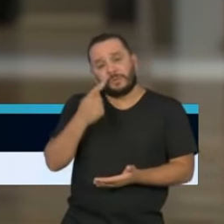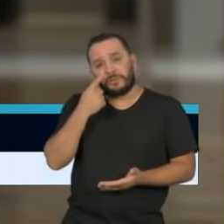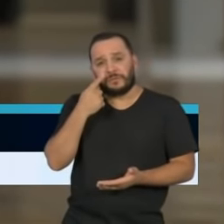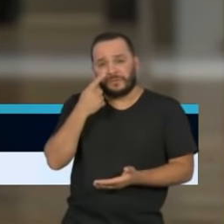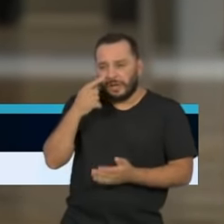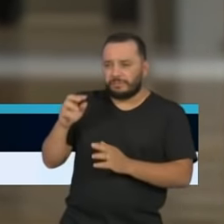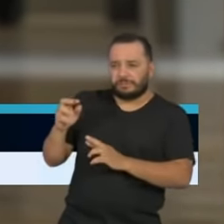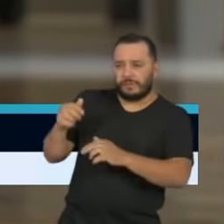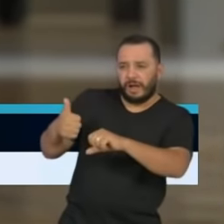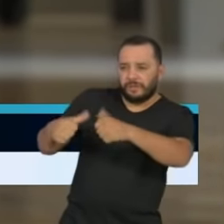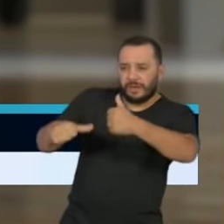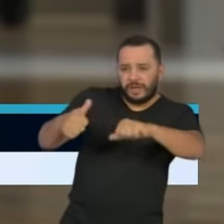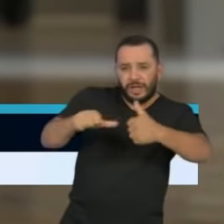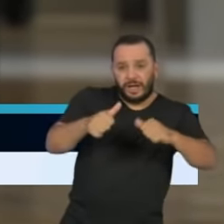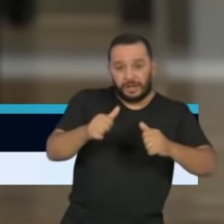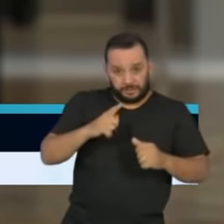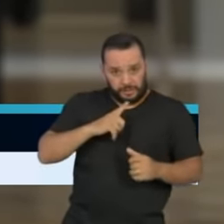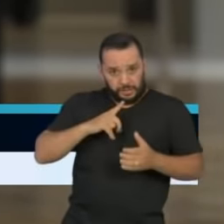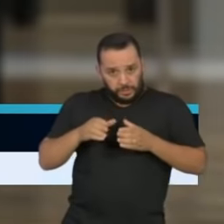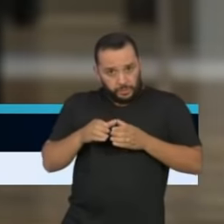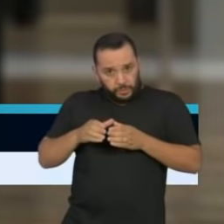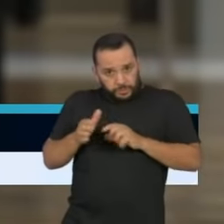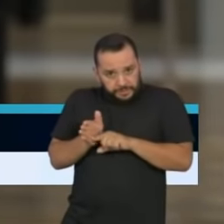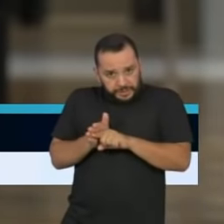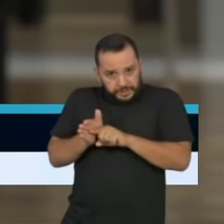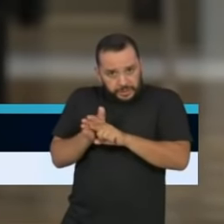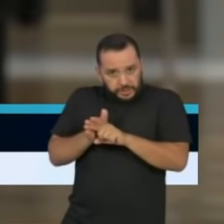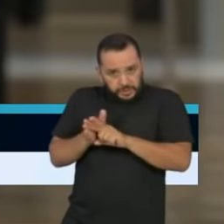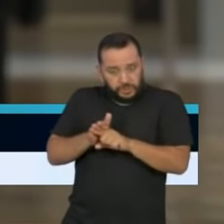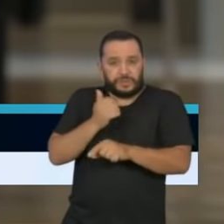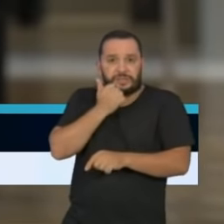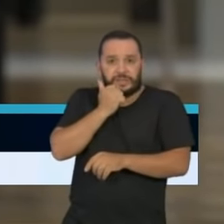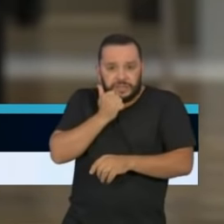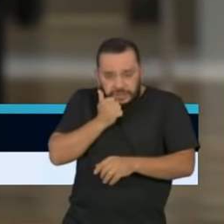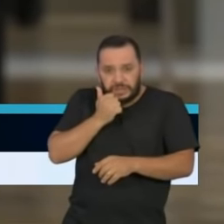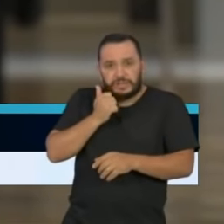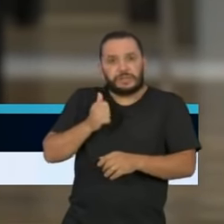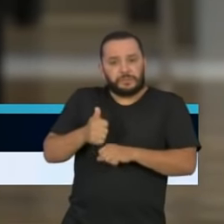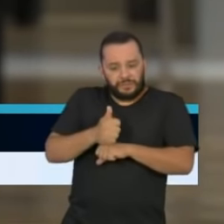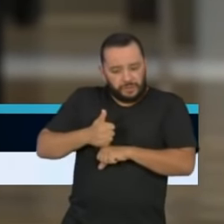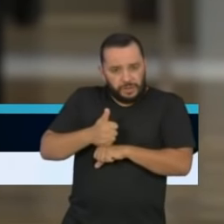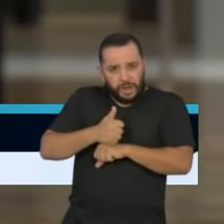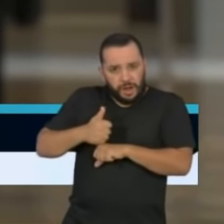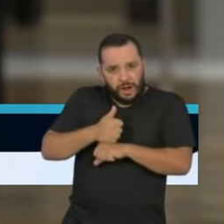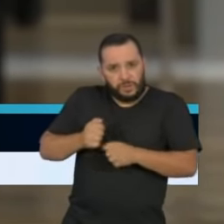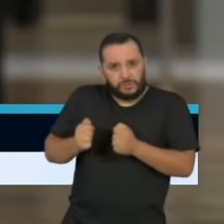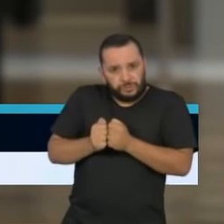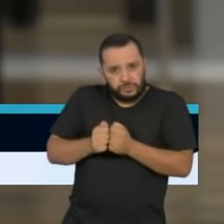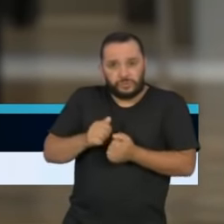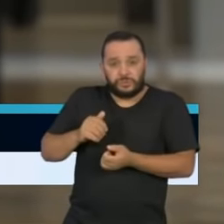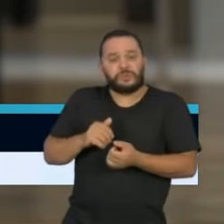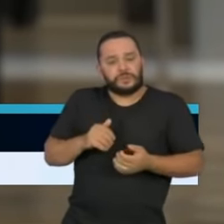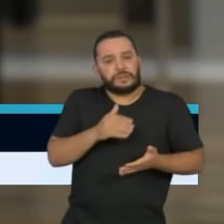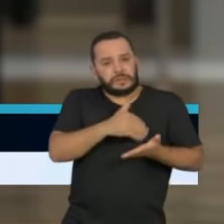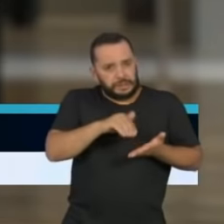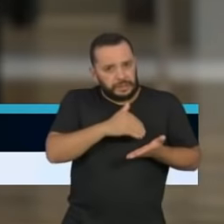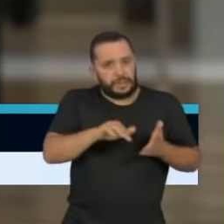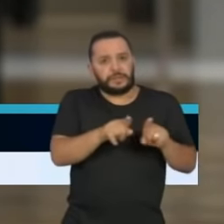consenso deste grupo de pesquisadores e cientistas extremamente experientes junto com o secretário de Estado e